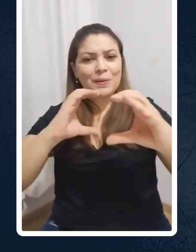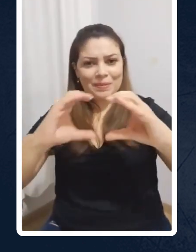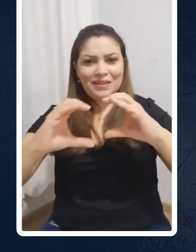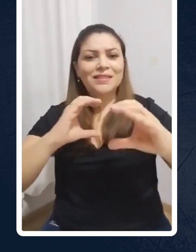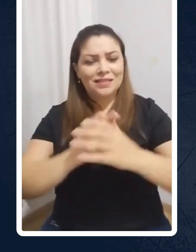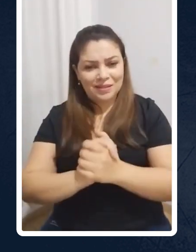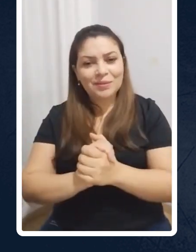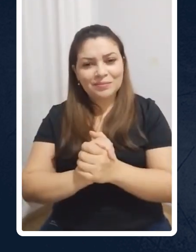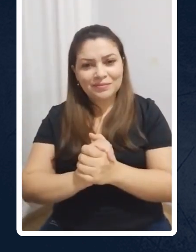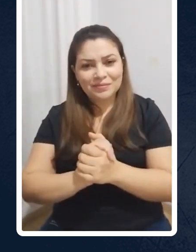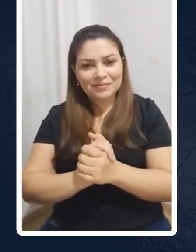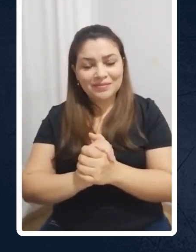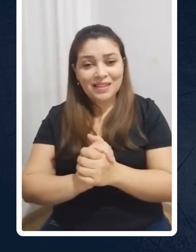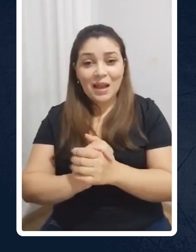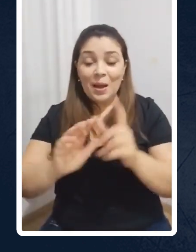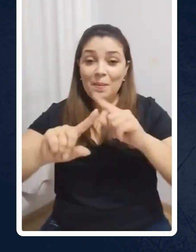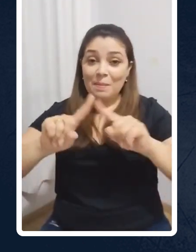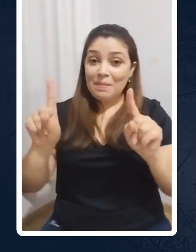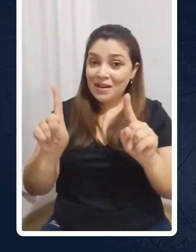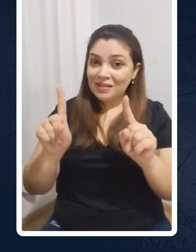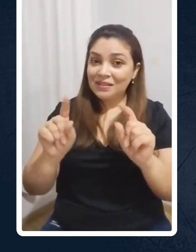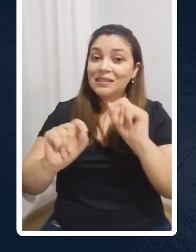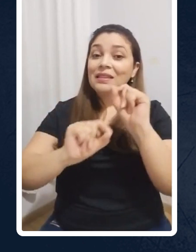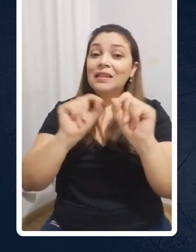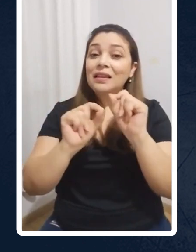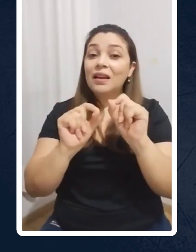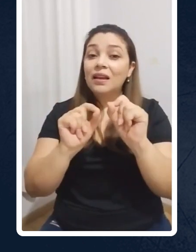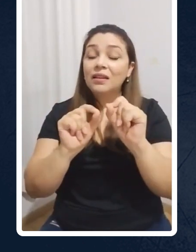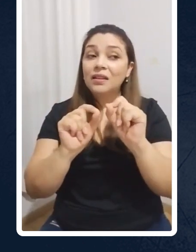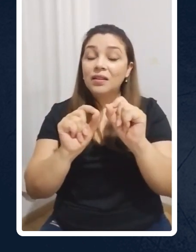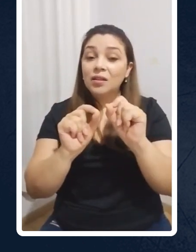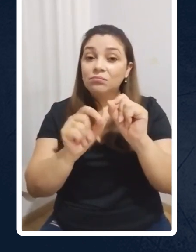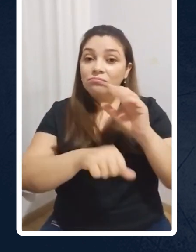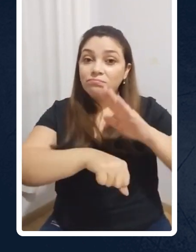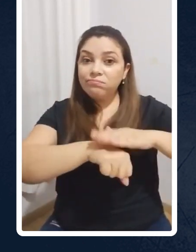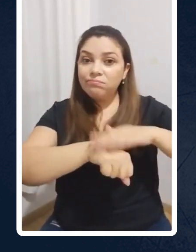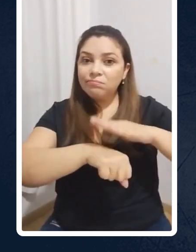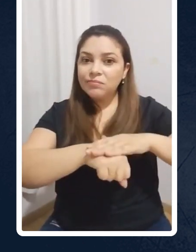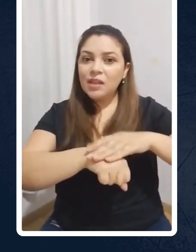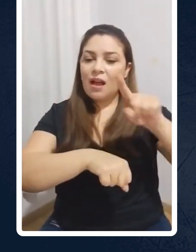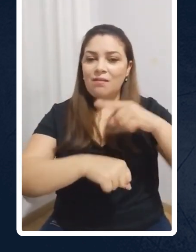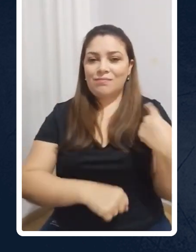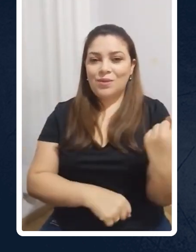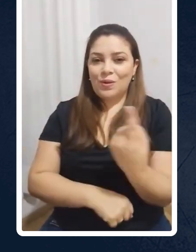Agora, quem escreve a partitura que vai ser tocada somos nós.